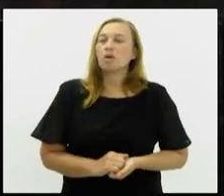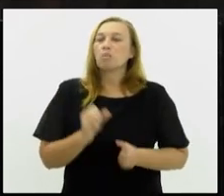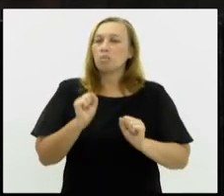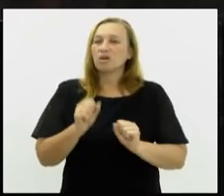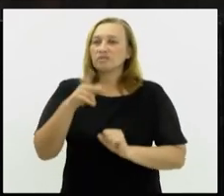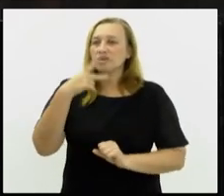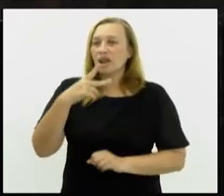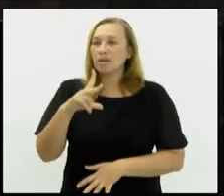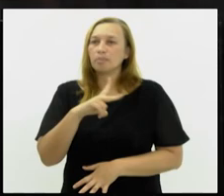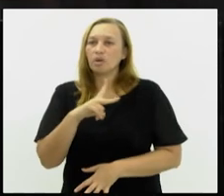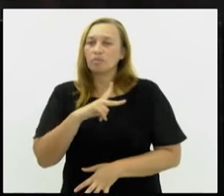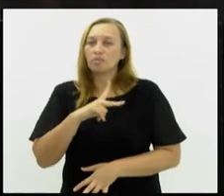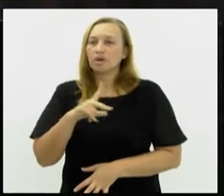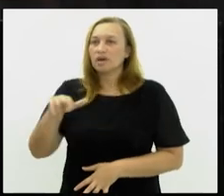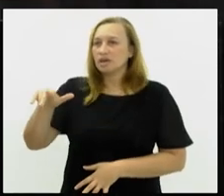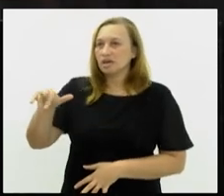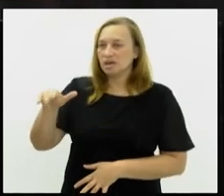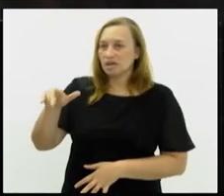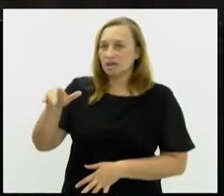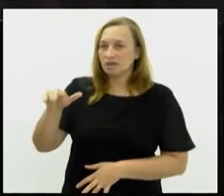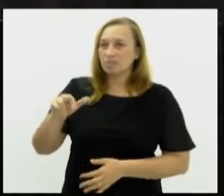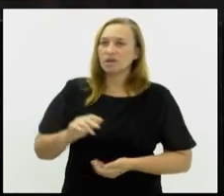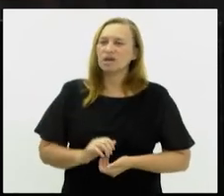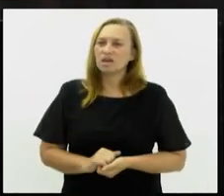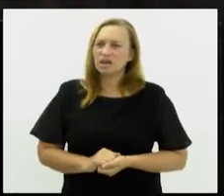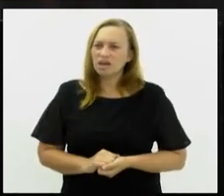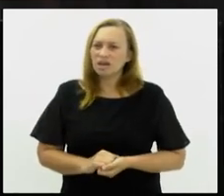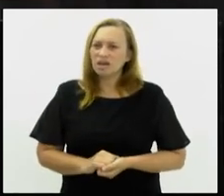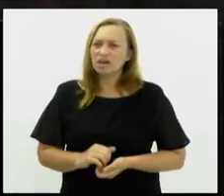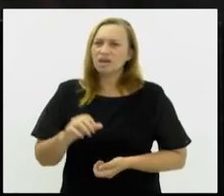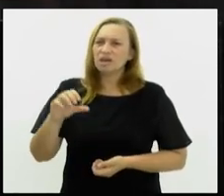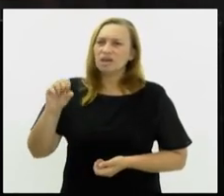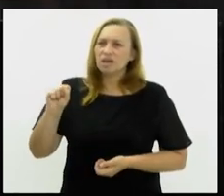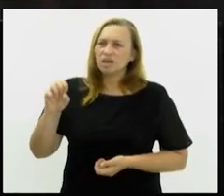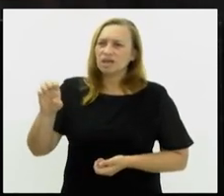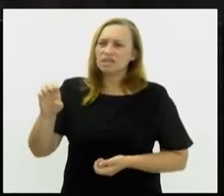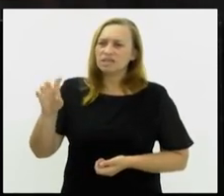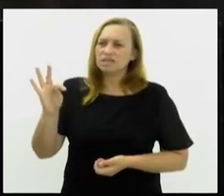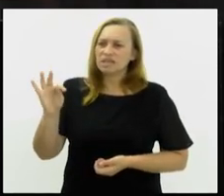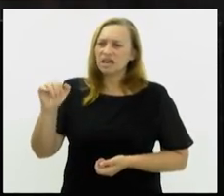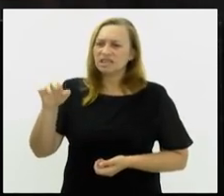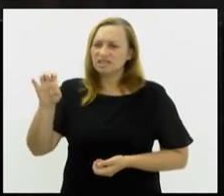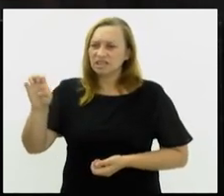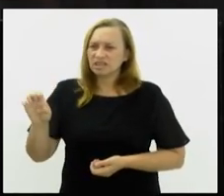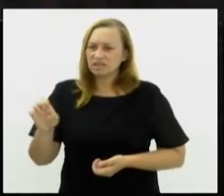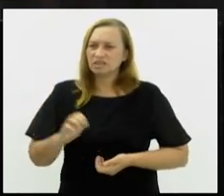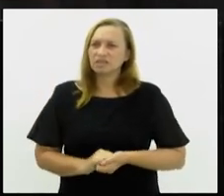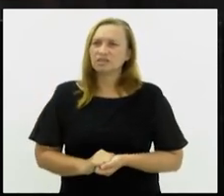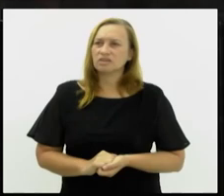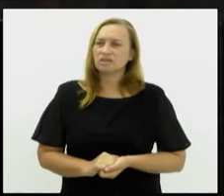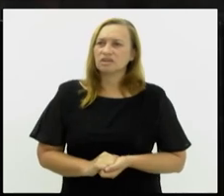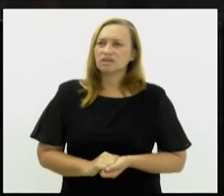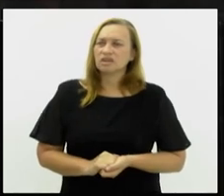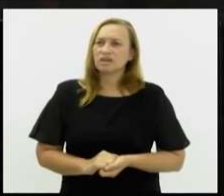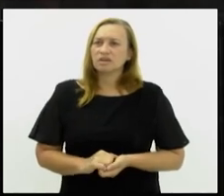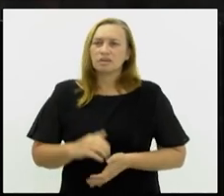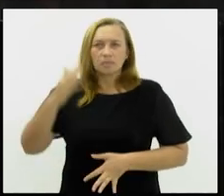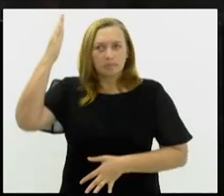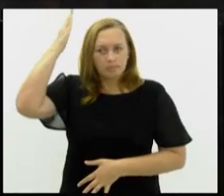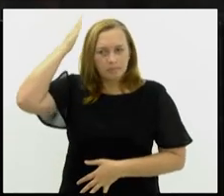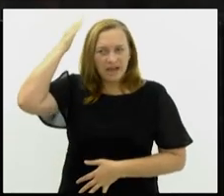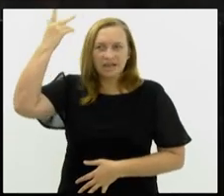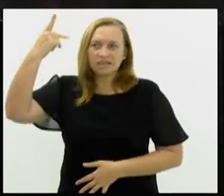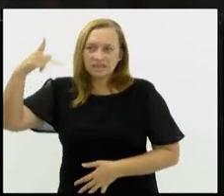a própria irmã Dorothy Stang, que foi assassinada no Pará quando lutava pela reforma